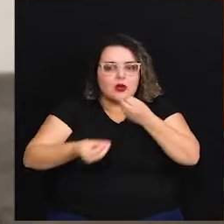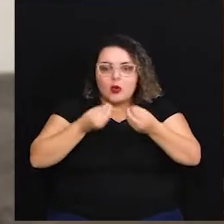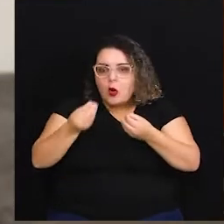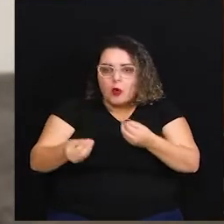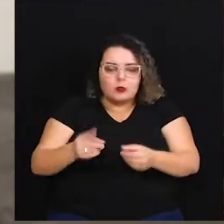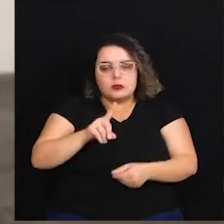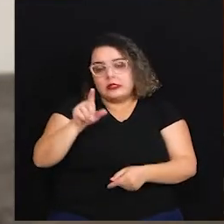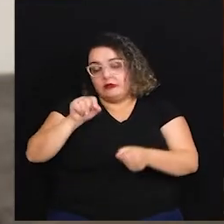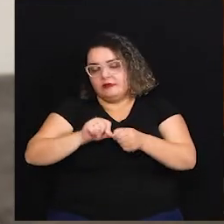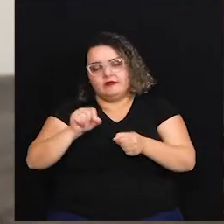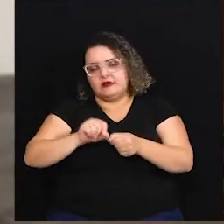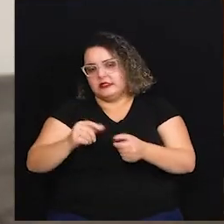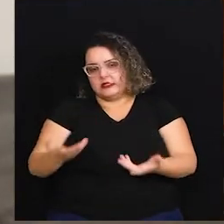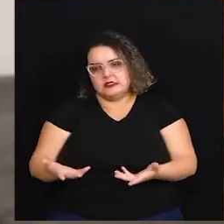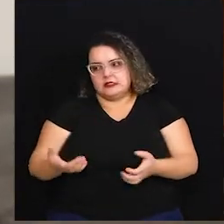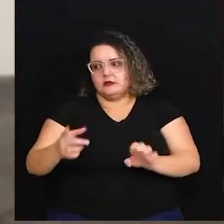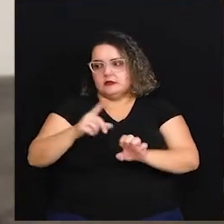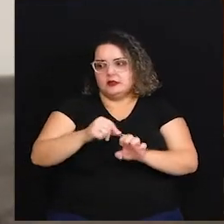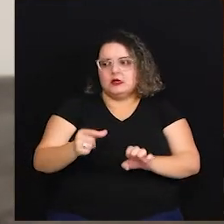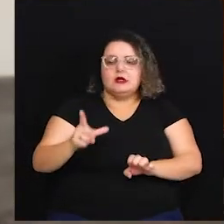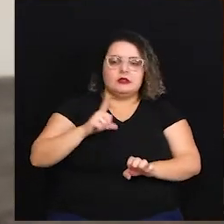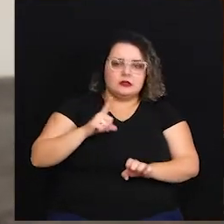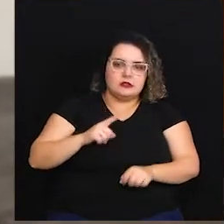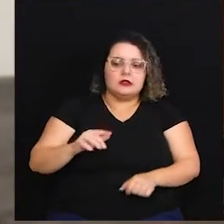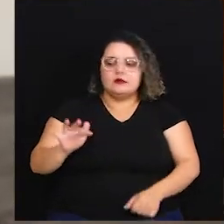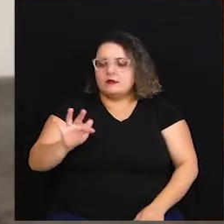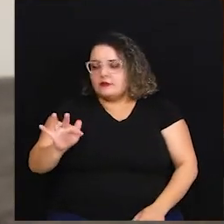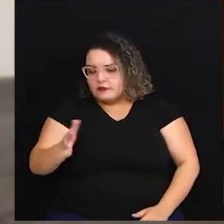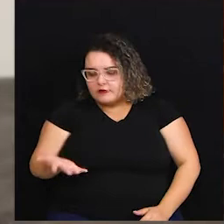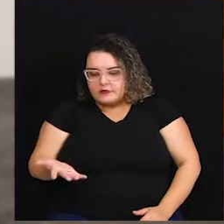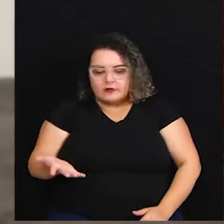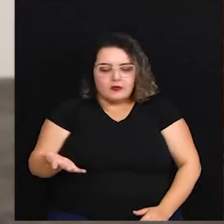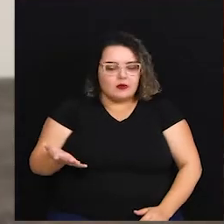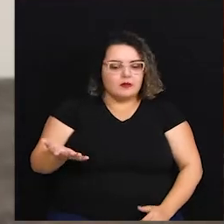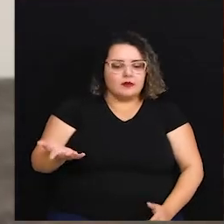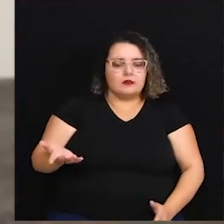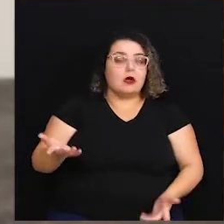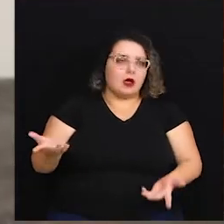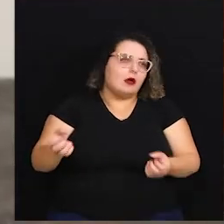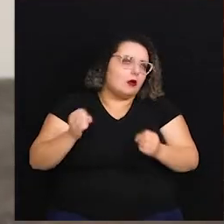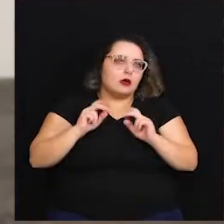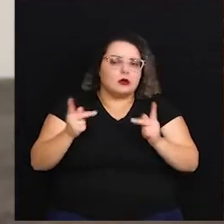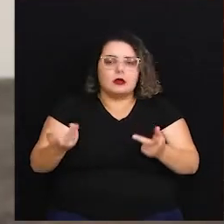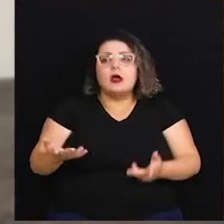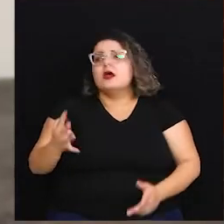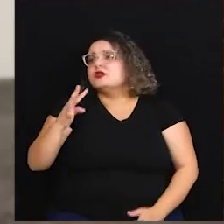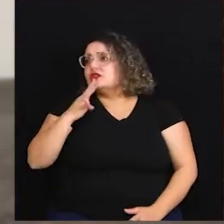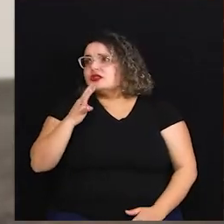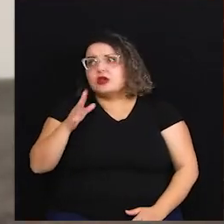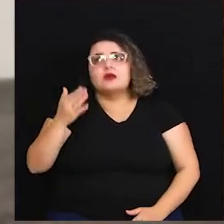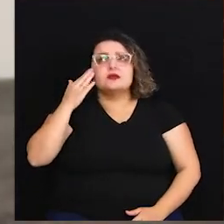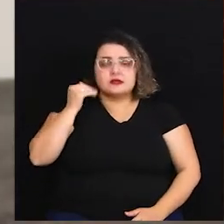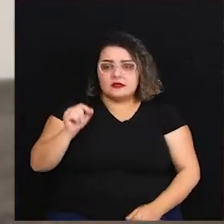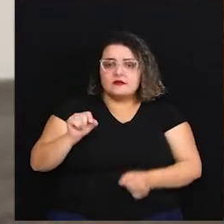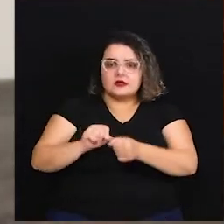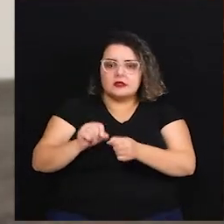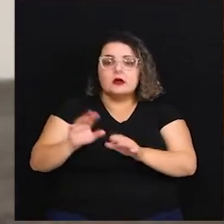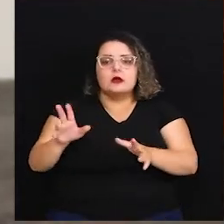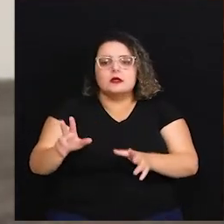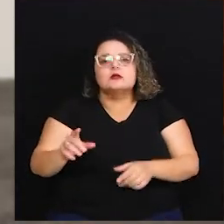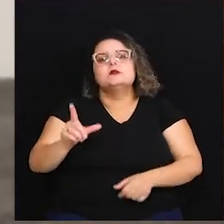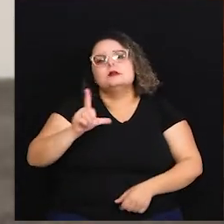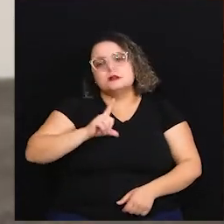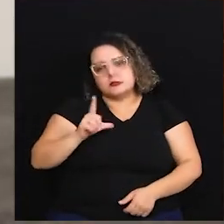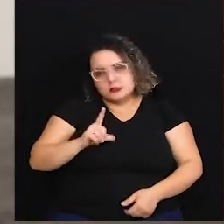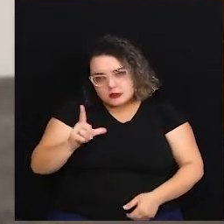incontestável na vida do empreendedor. Sabe, falou, tem uma formação, vai e faça. Mesmo que seja uma formação que você fala assim, eu já conheço isso, eu sei